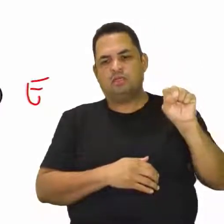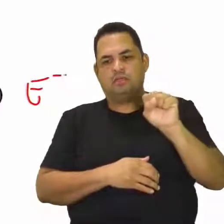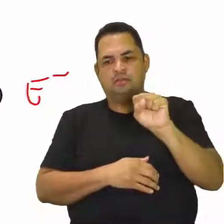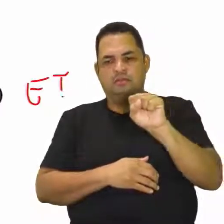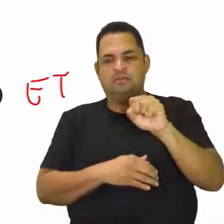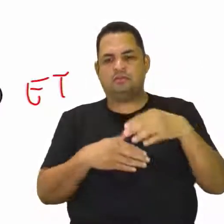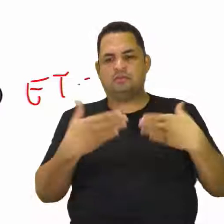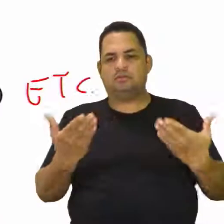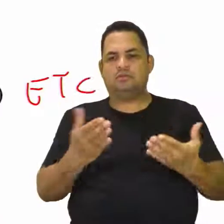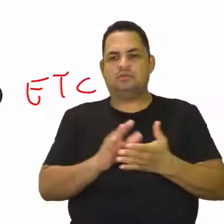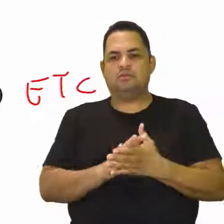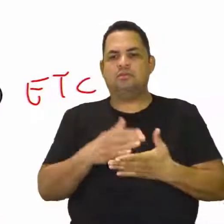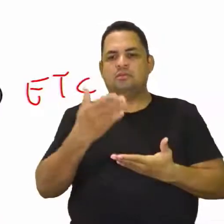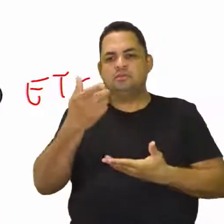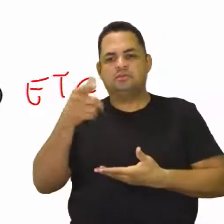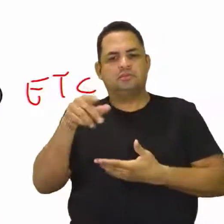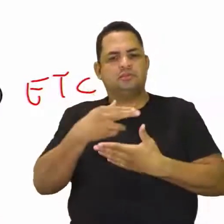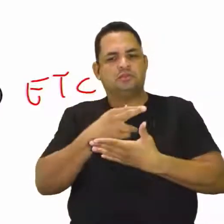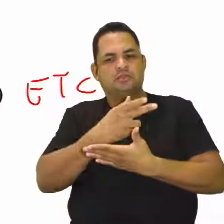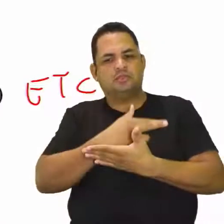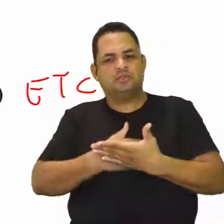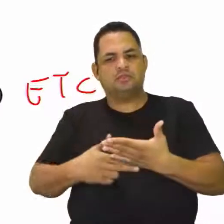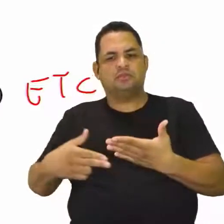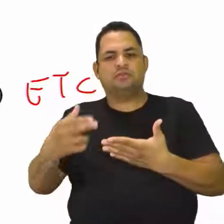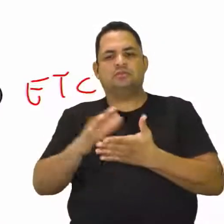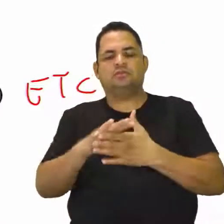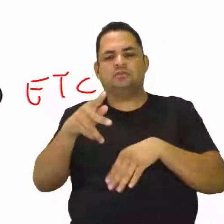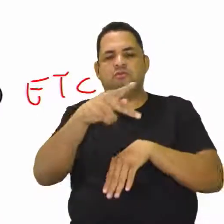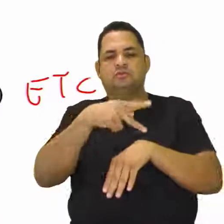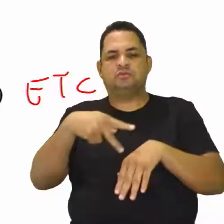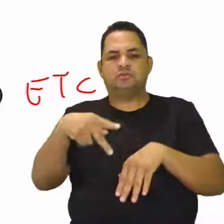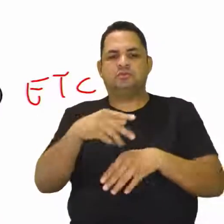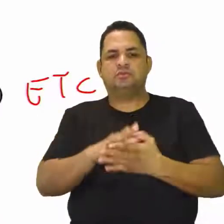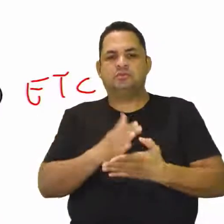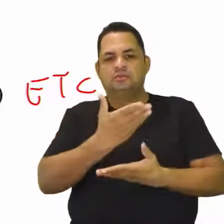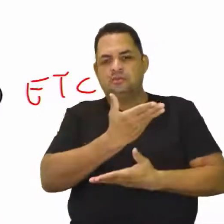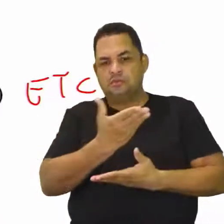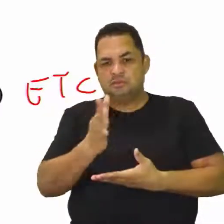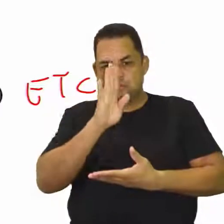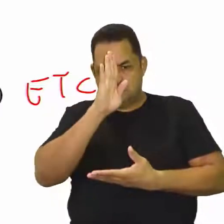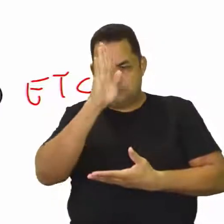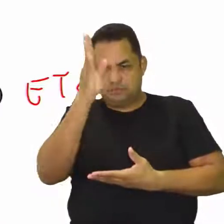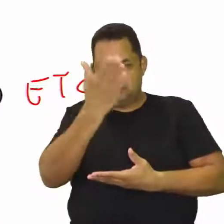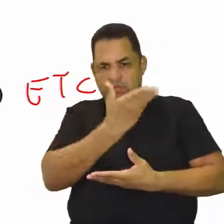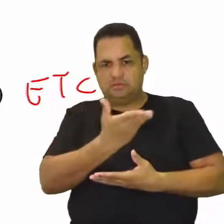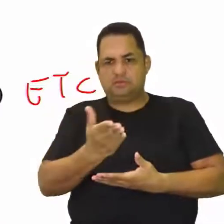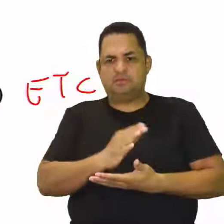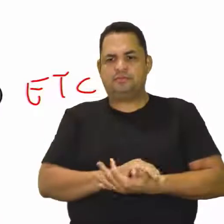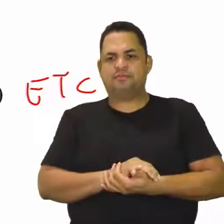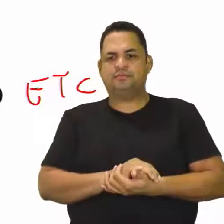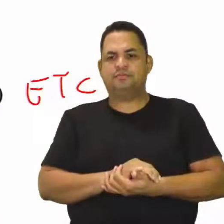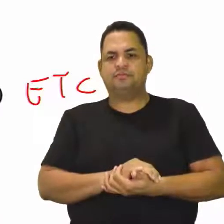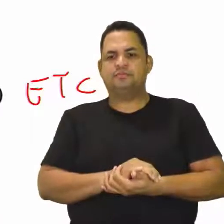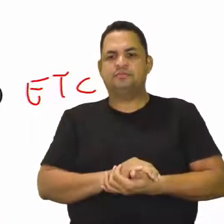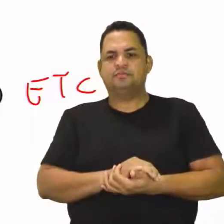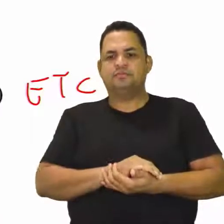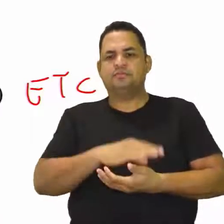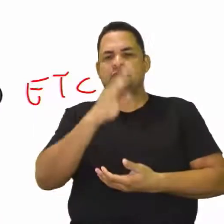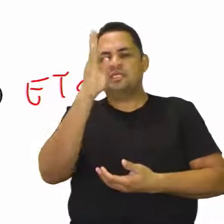etc, e etc, e etc. São muitos outros países. Esses etc aí é